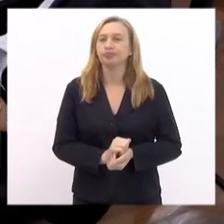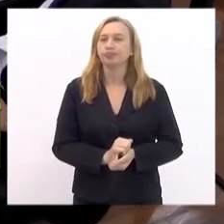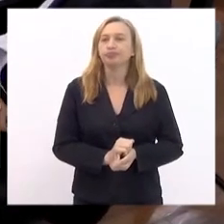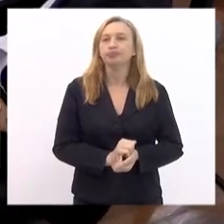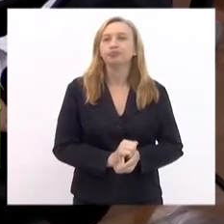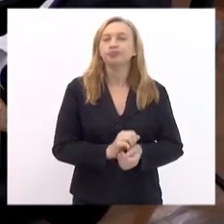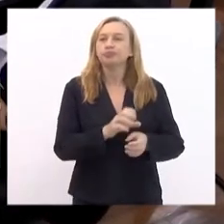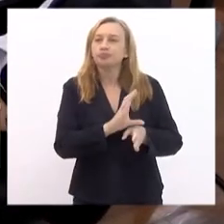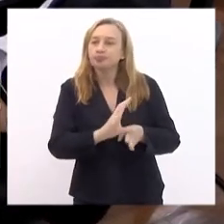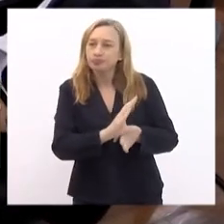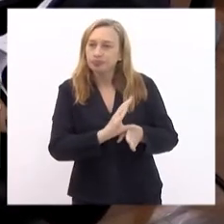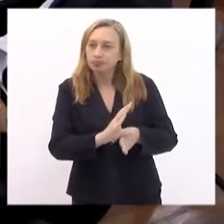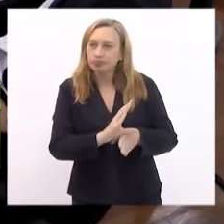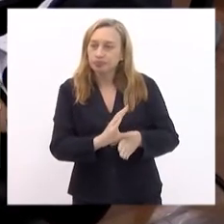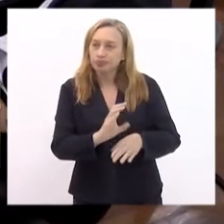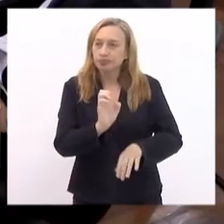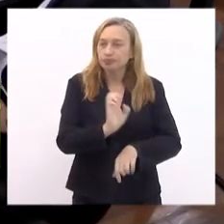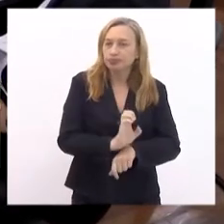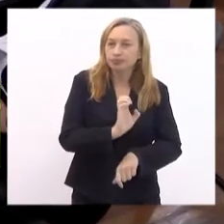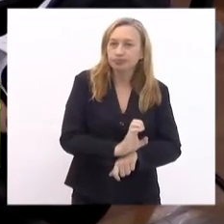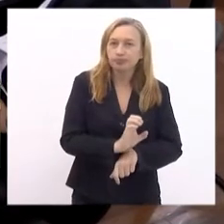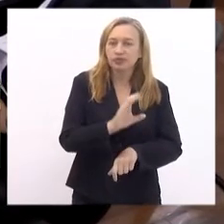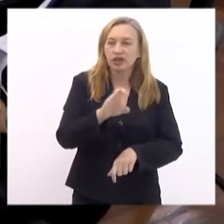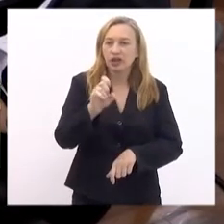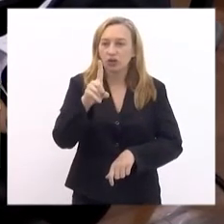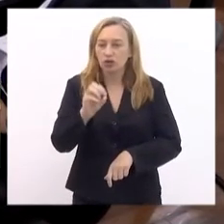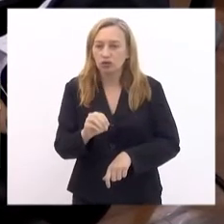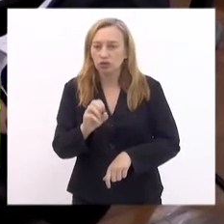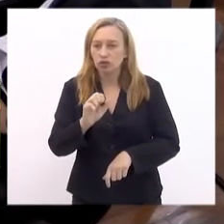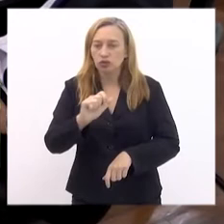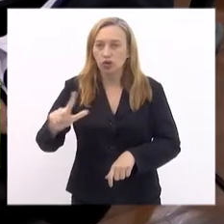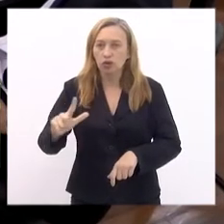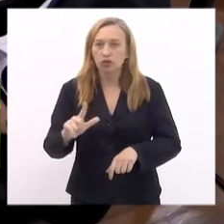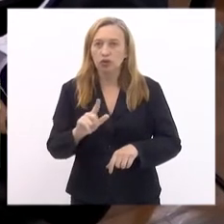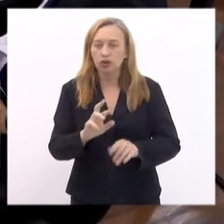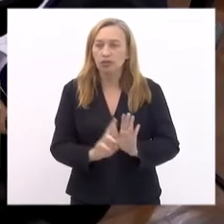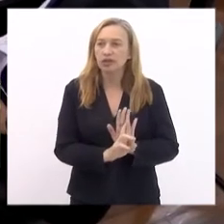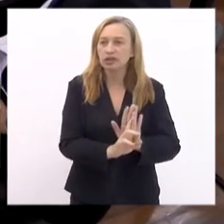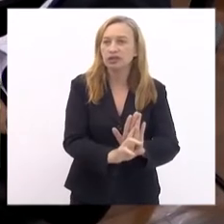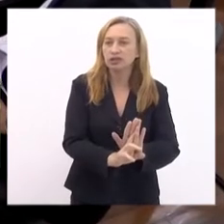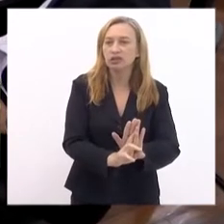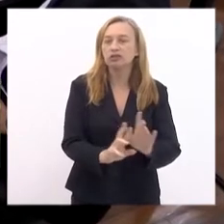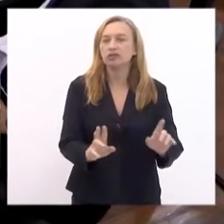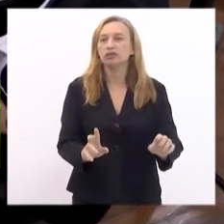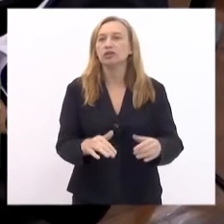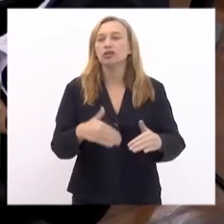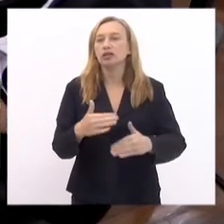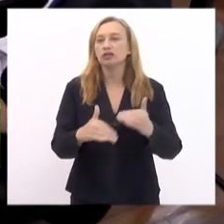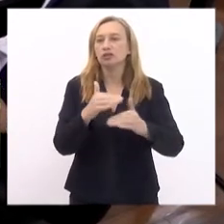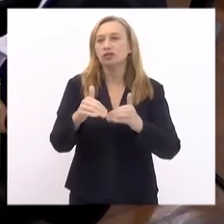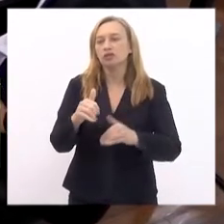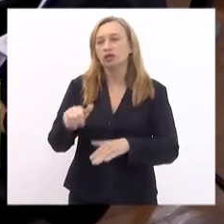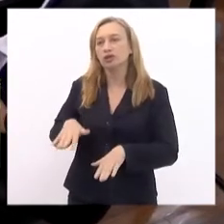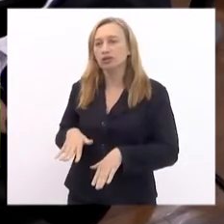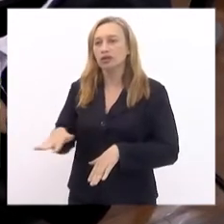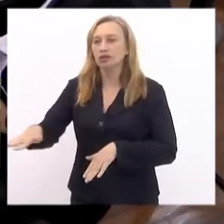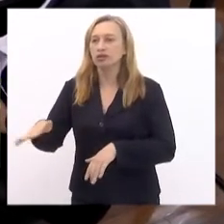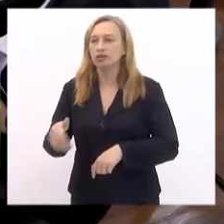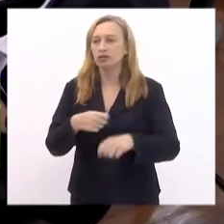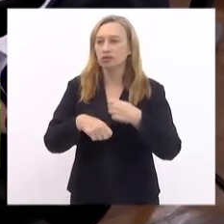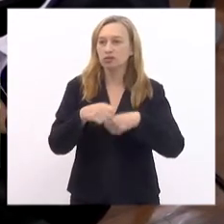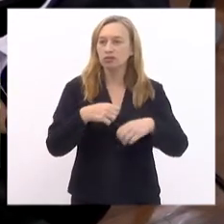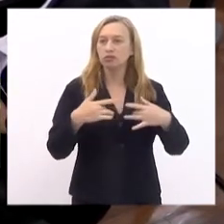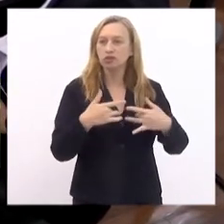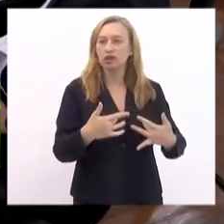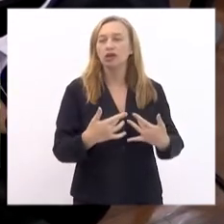Ecosol e levando também representação desses empreendimentos que se desenvolvem nos territórios periféricos. Para a gente,